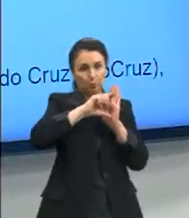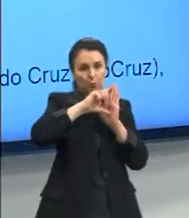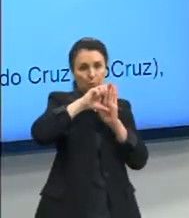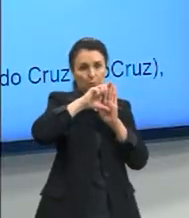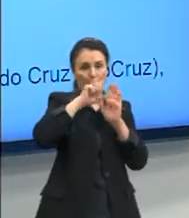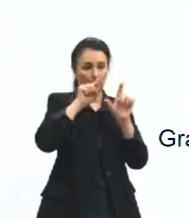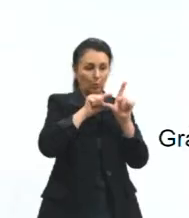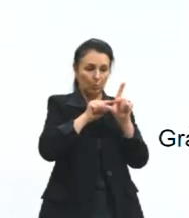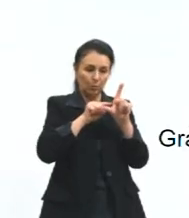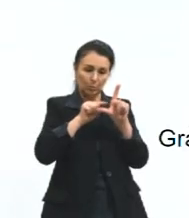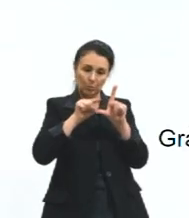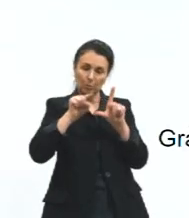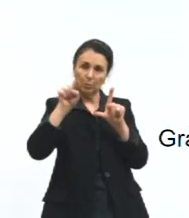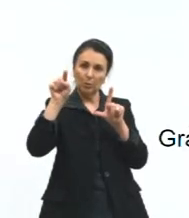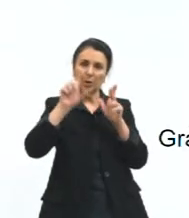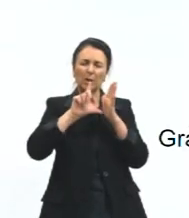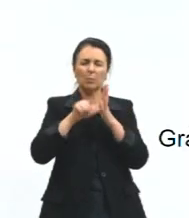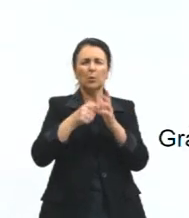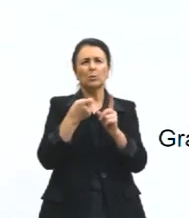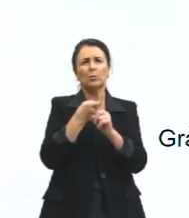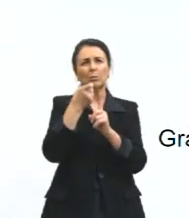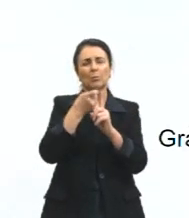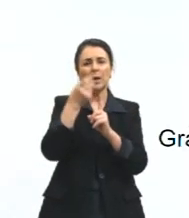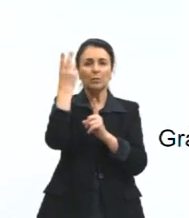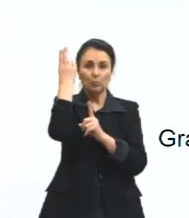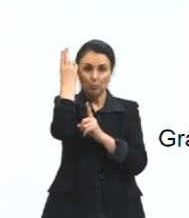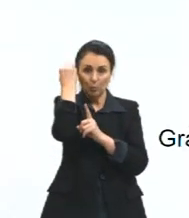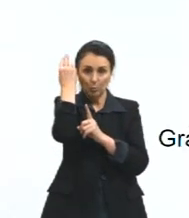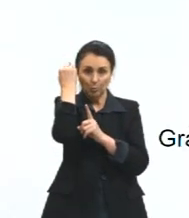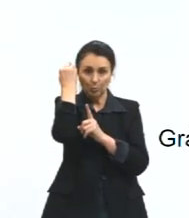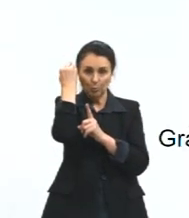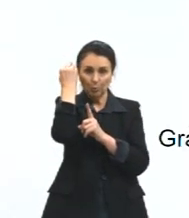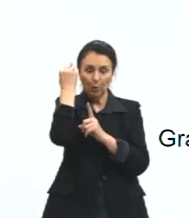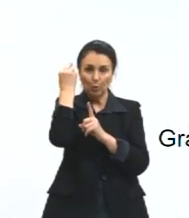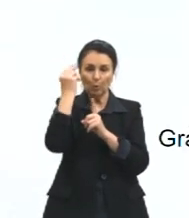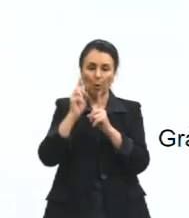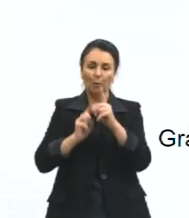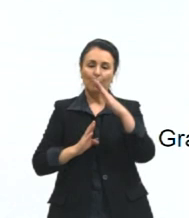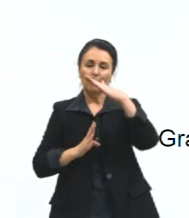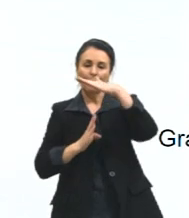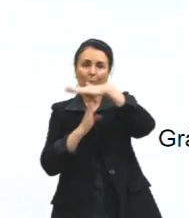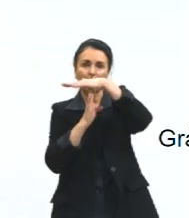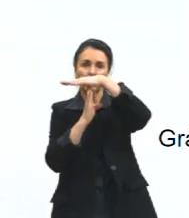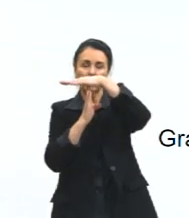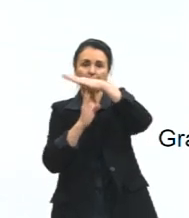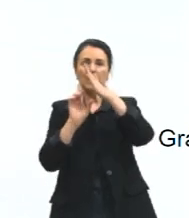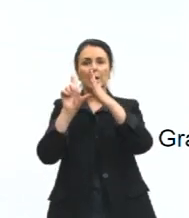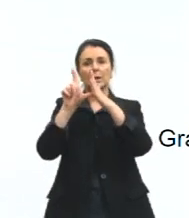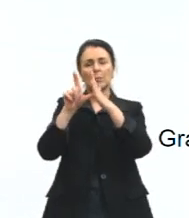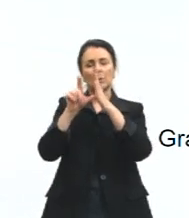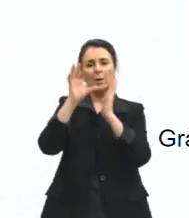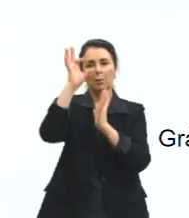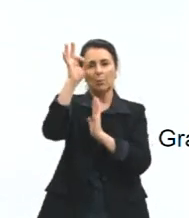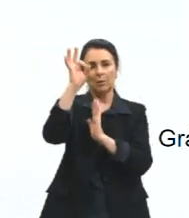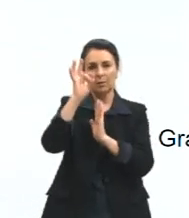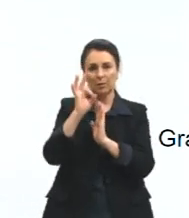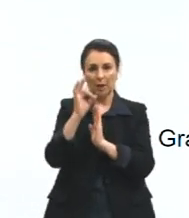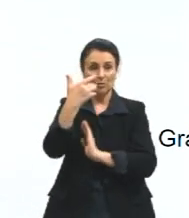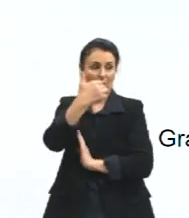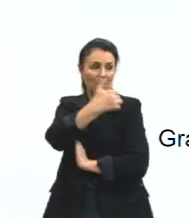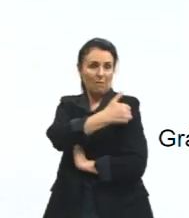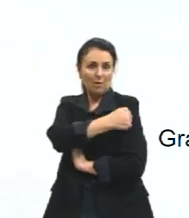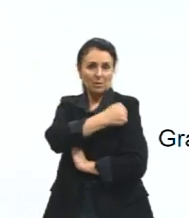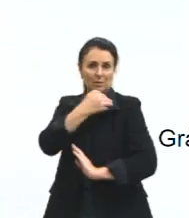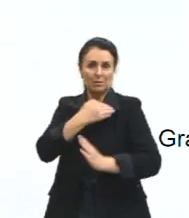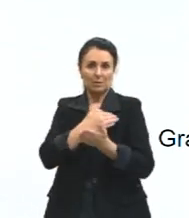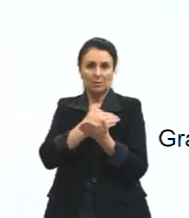acentuadamente, lá no mês de abril tendo seu pico, e depois, conforme a porcentagem de vacinados